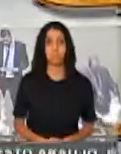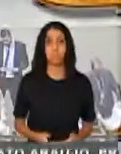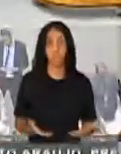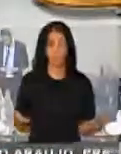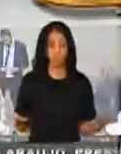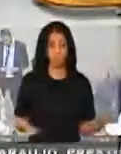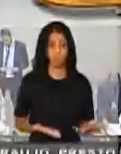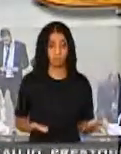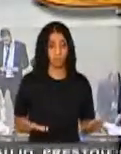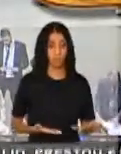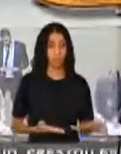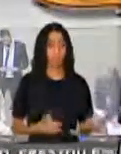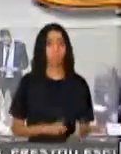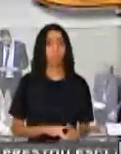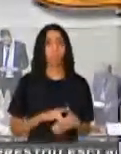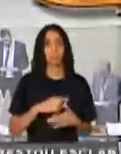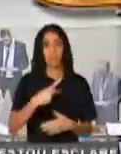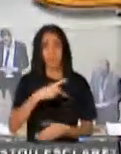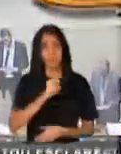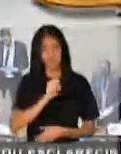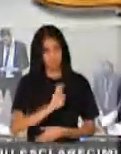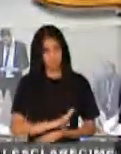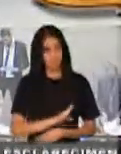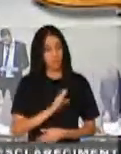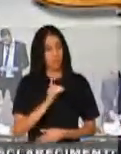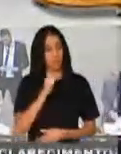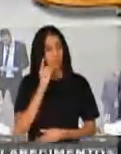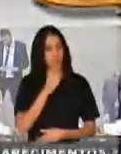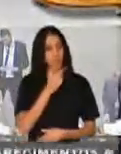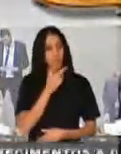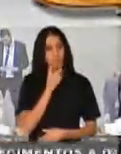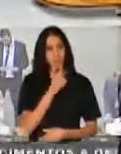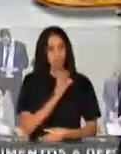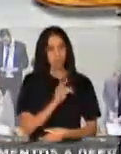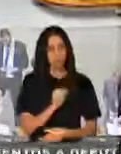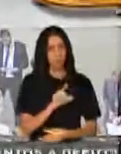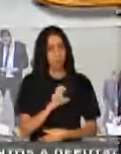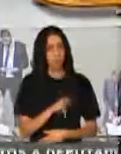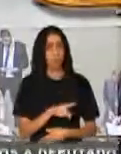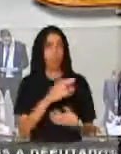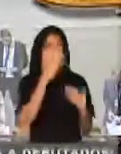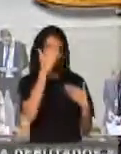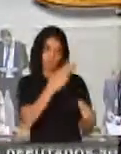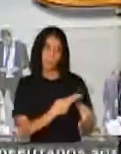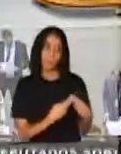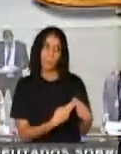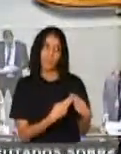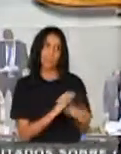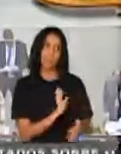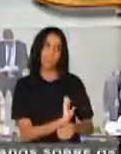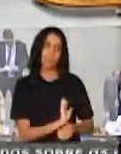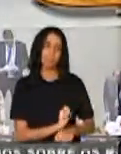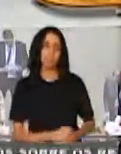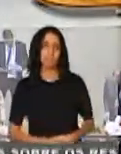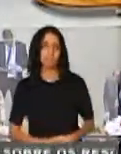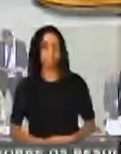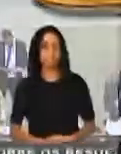Palavra pela liderança do PSB, o nobre deputado Tadeu Alencar, e nós já agradecemos pela paciência de Vossa Excelência.